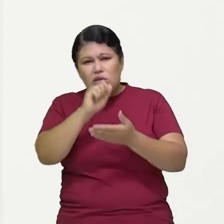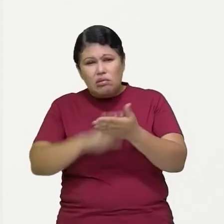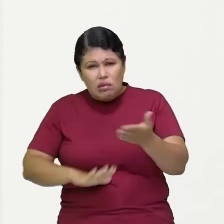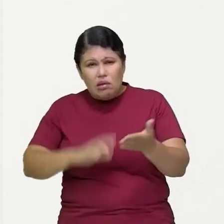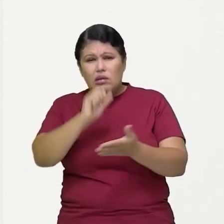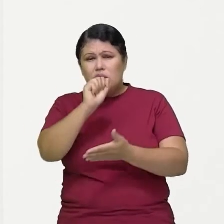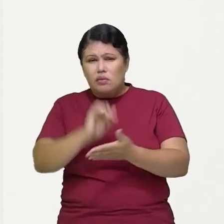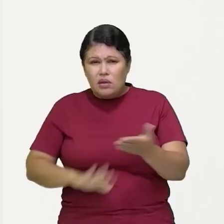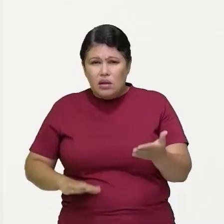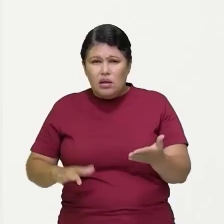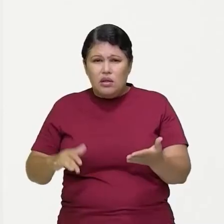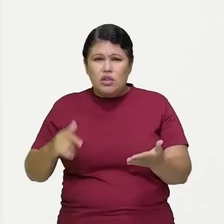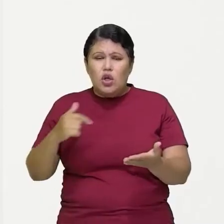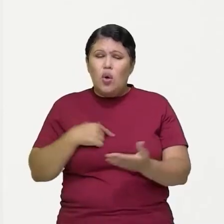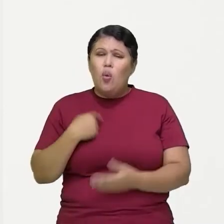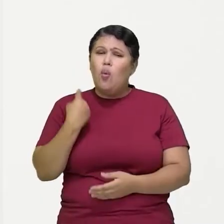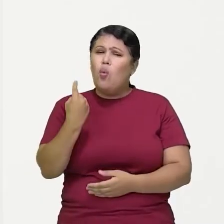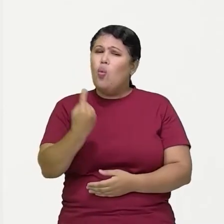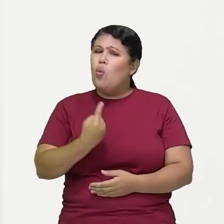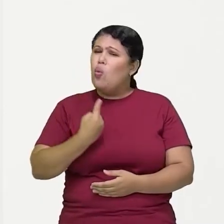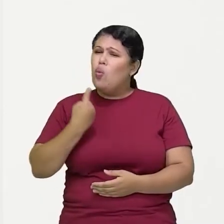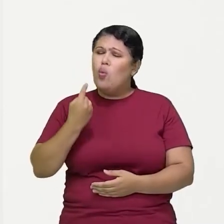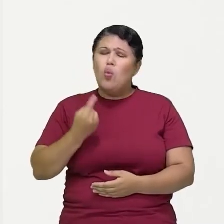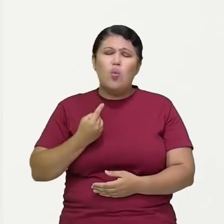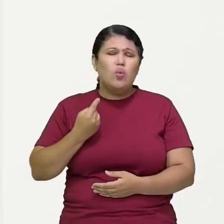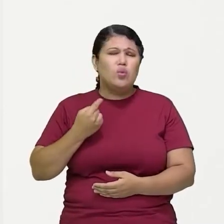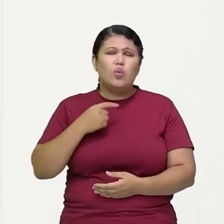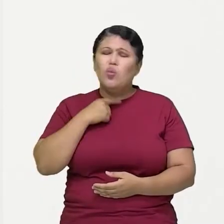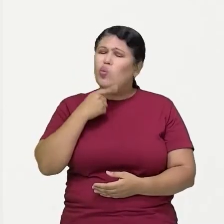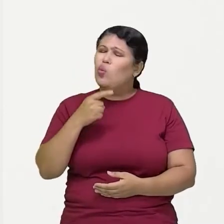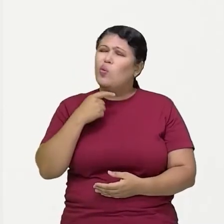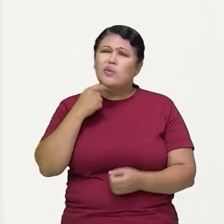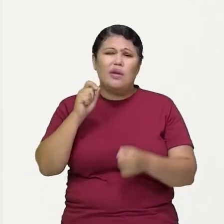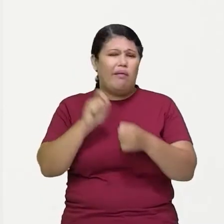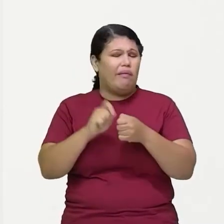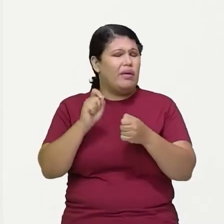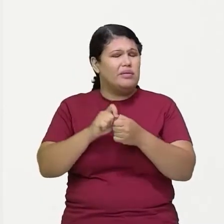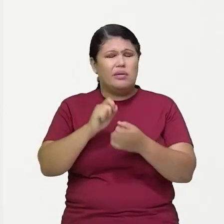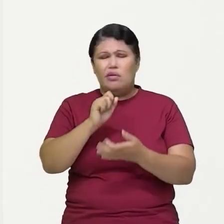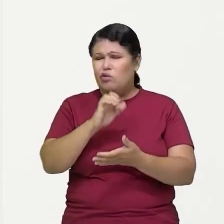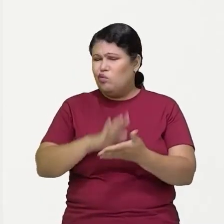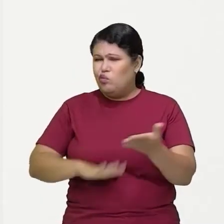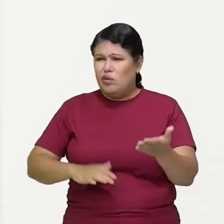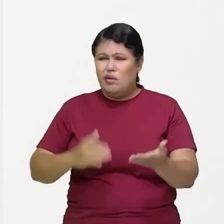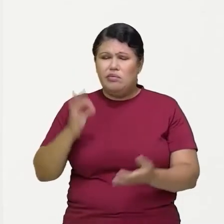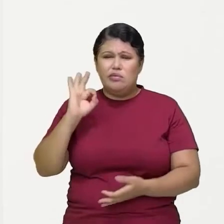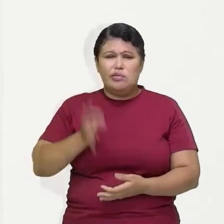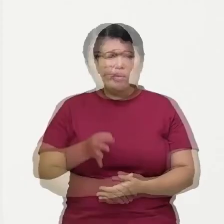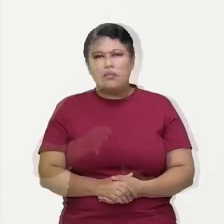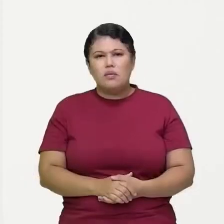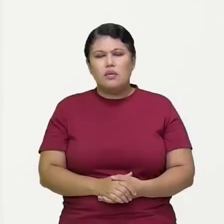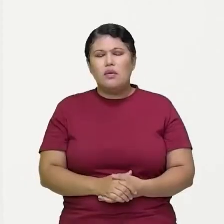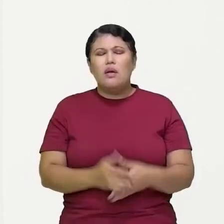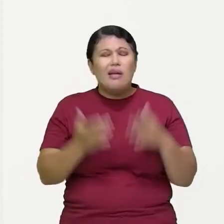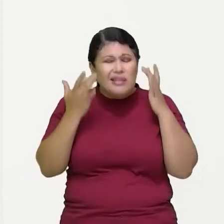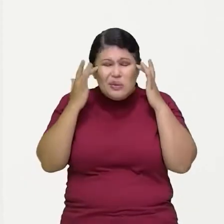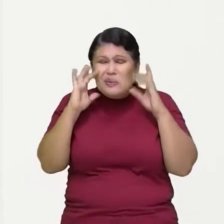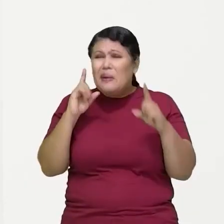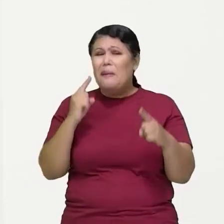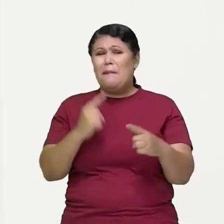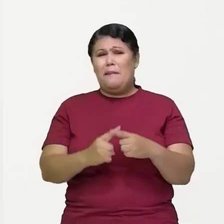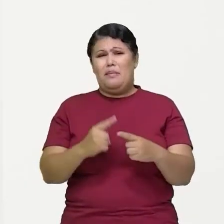cruzadas. E eu era o único da classe que não conseguia fazer nada disso direito. Não